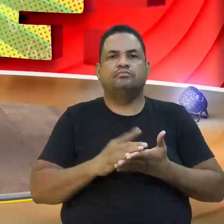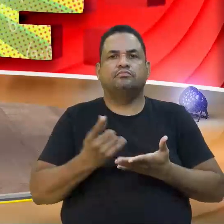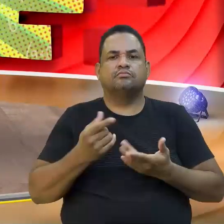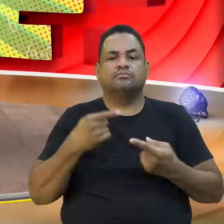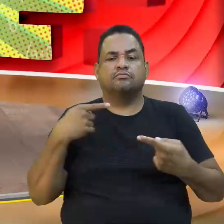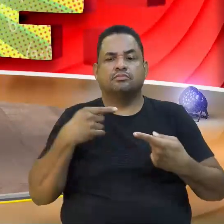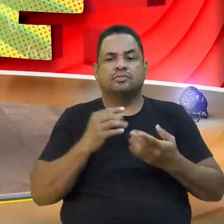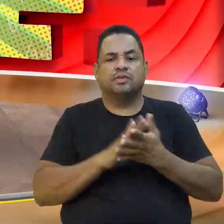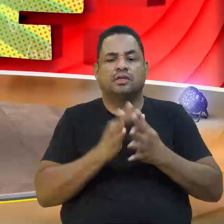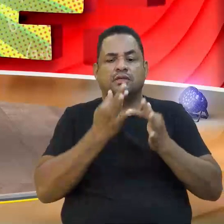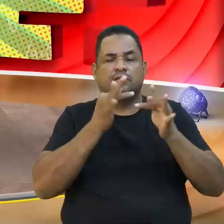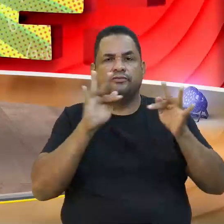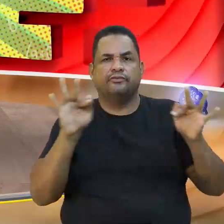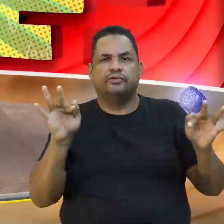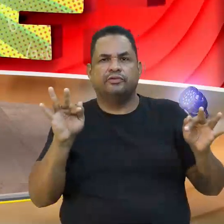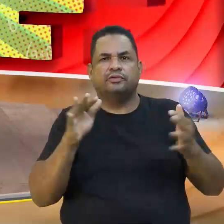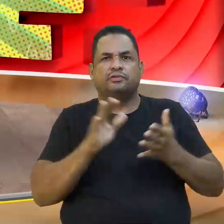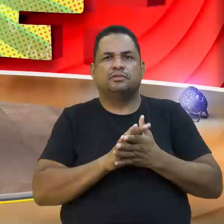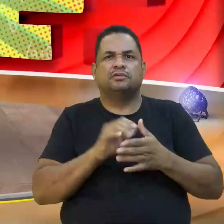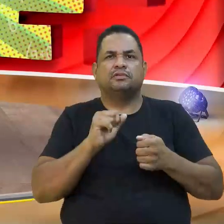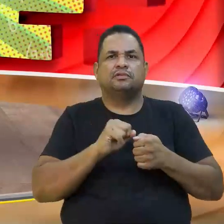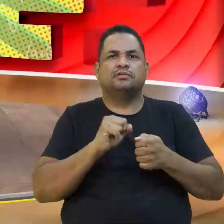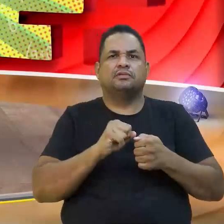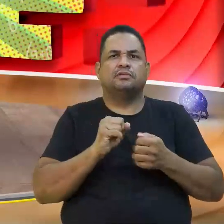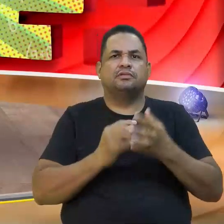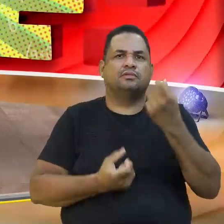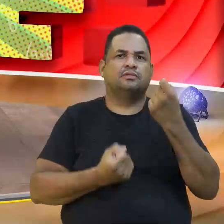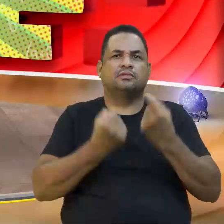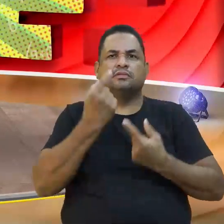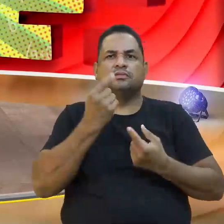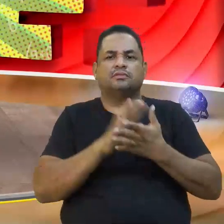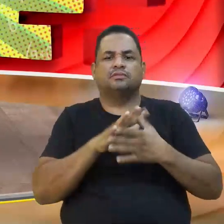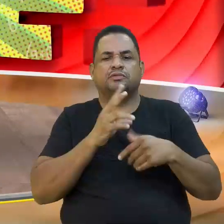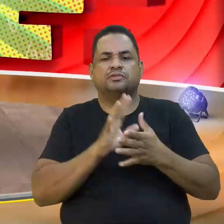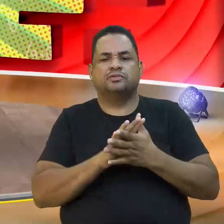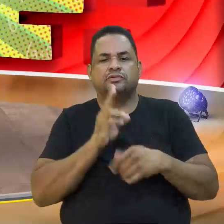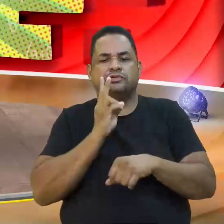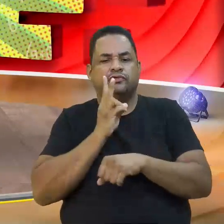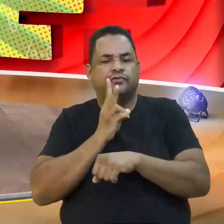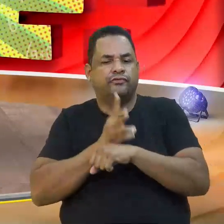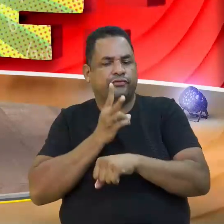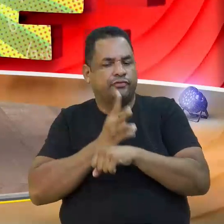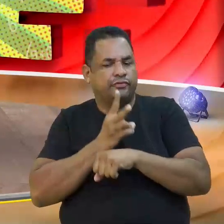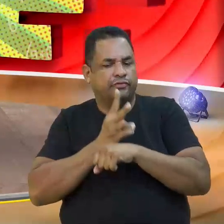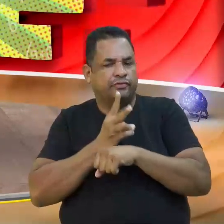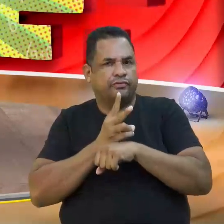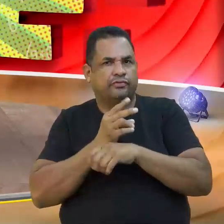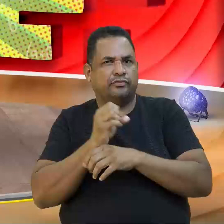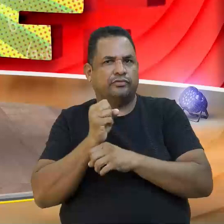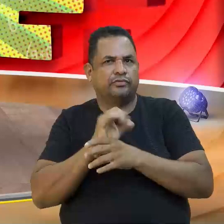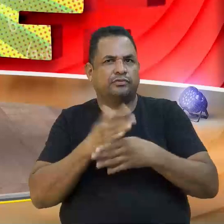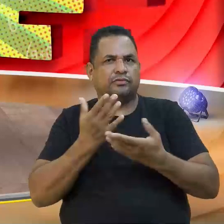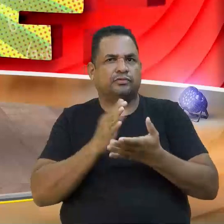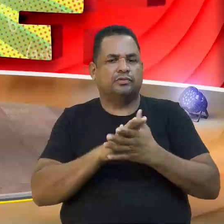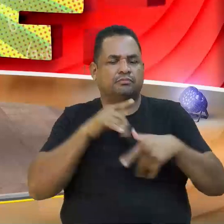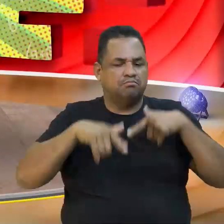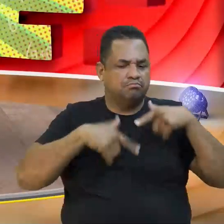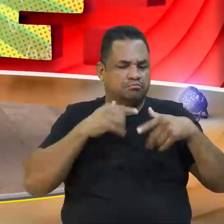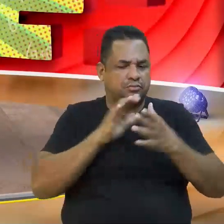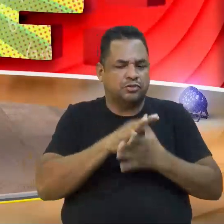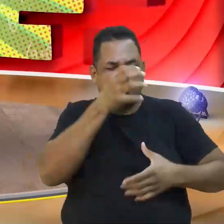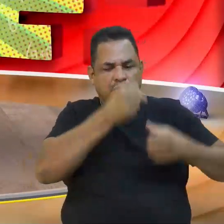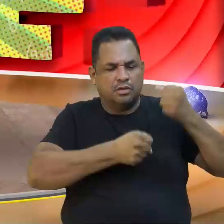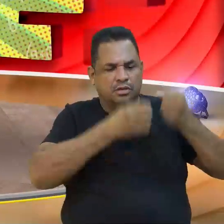da função. Nós até fizemos alguns vídeos no ano passado sobre a produção do leite, né, sobre a produção de